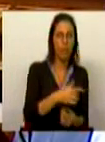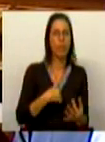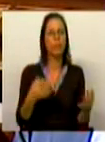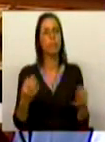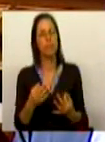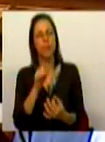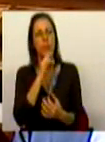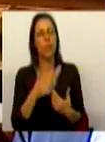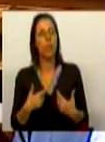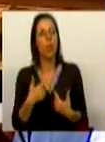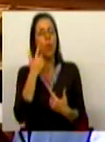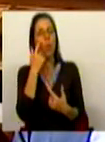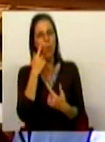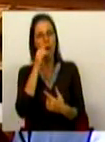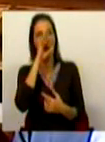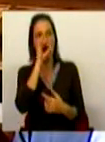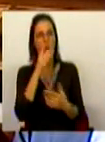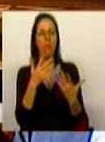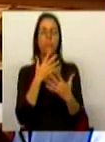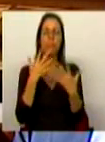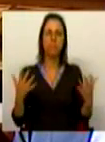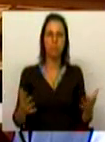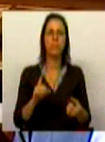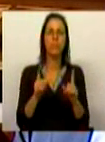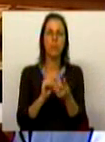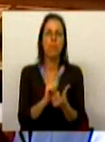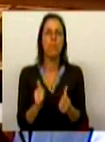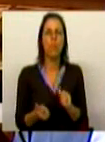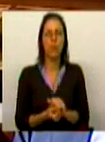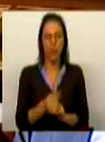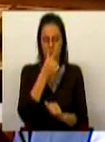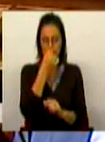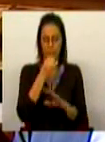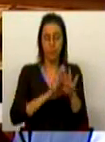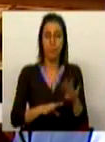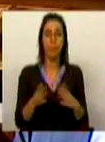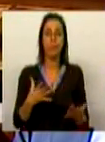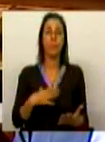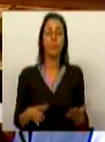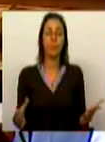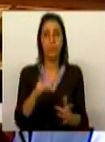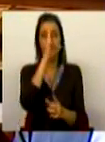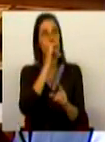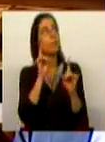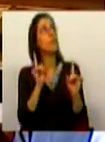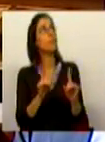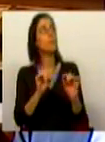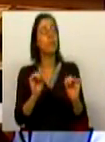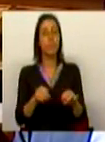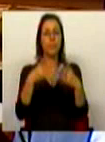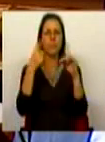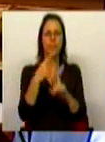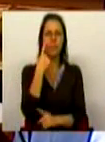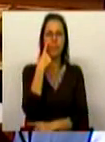também a oportunidade de conhecer de perto e de profundamente as mudanças que foram feitas. Queria lembrar, e como primeira